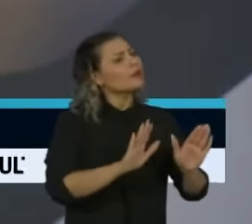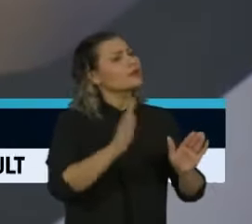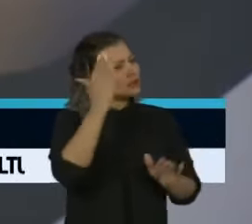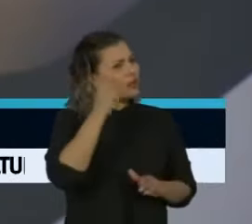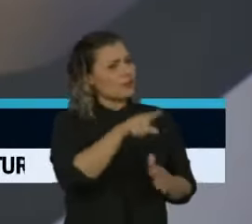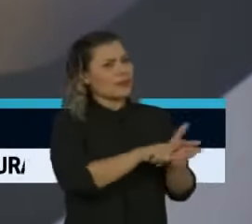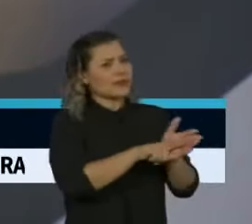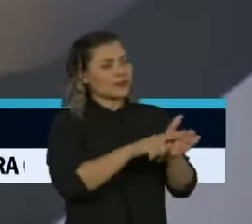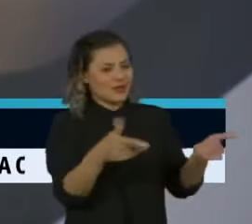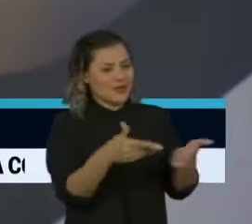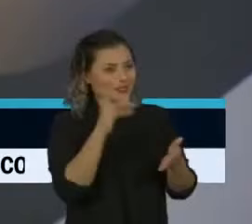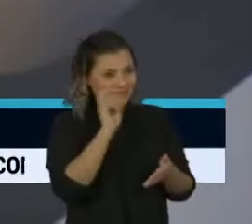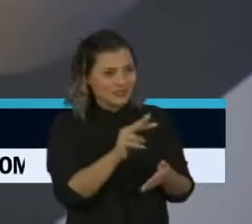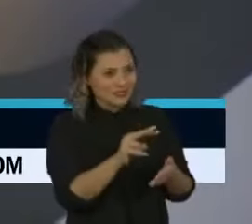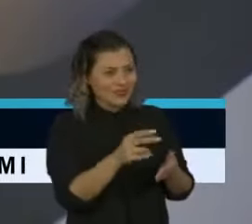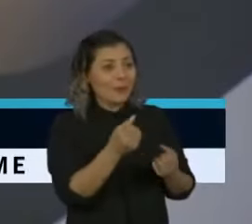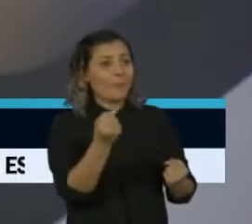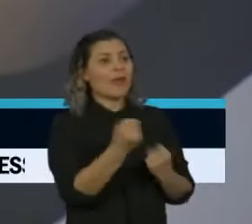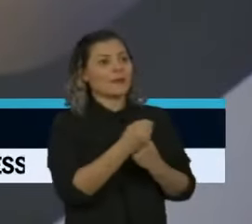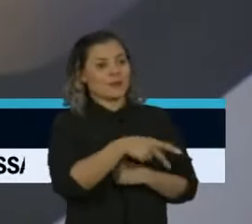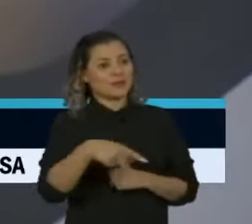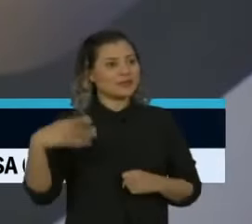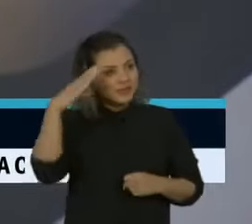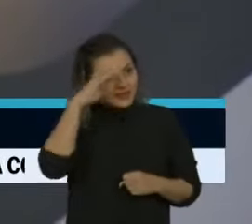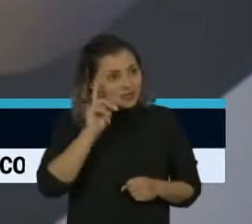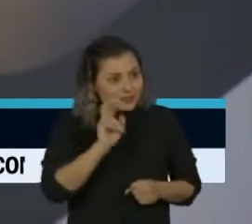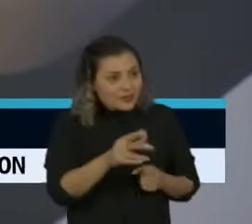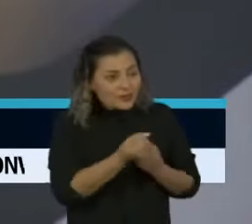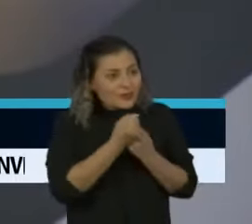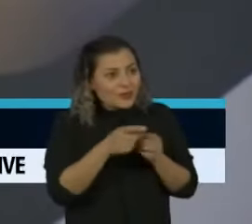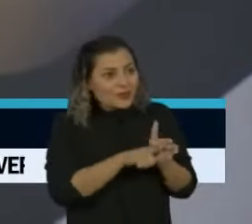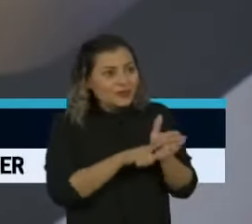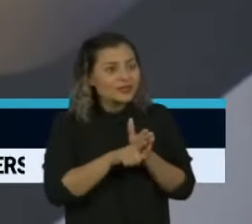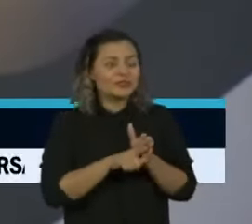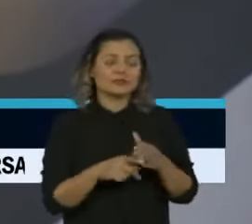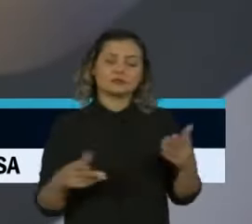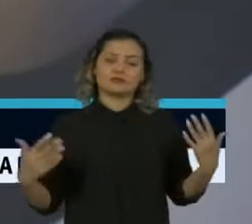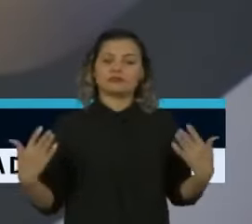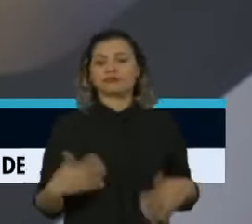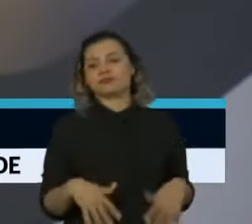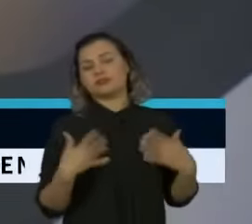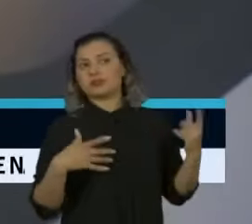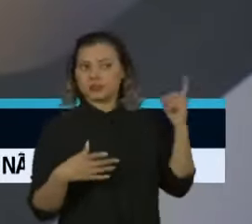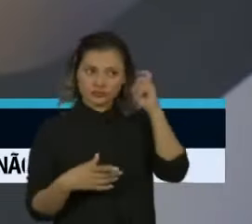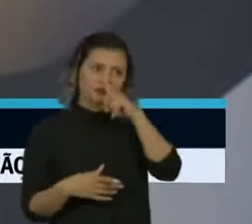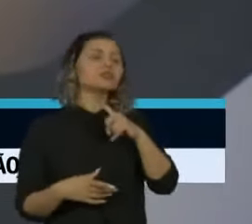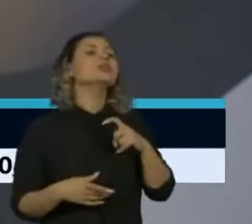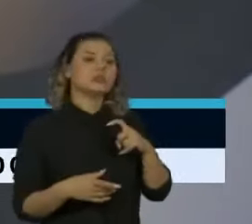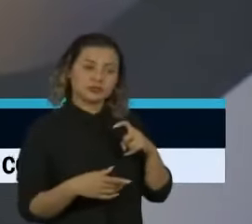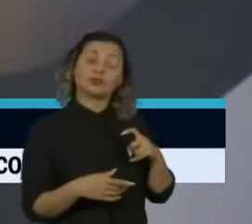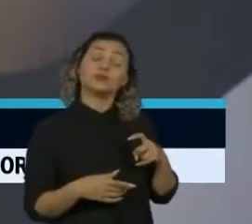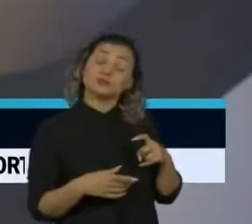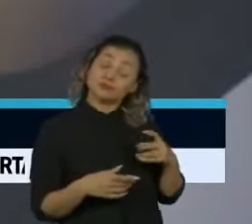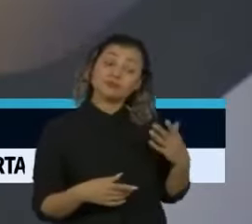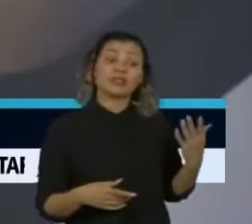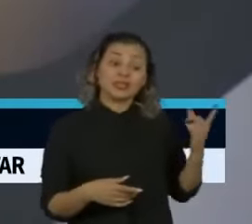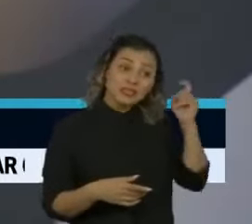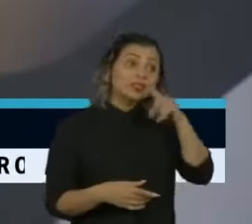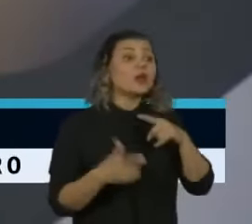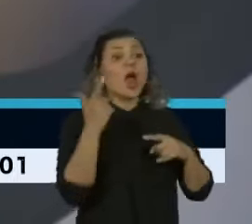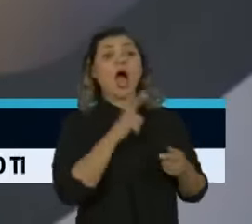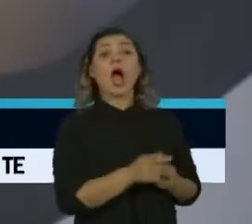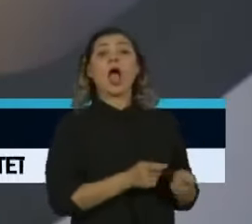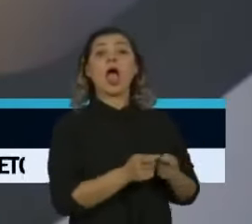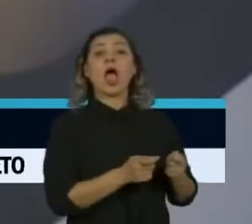da pesquisa de hoje de apoio ao presidente Bolsonaro, vai ser muito difícil convencer ali a necessidade de segurar os